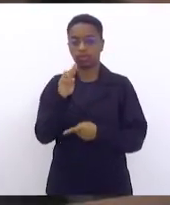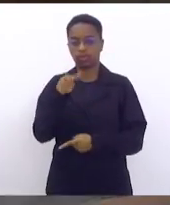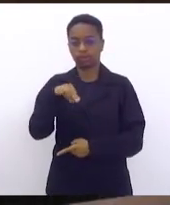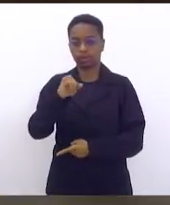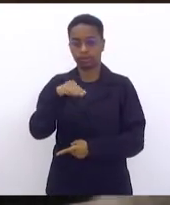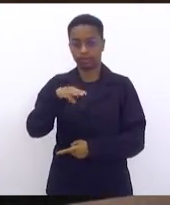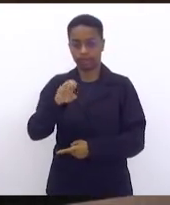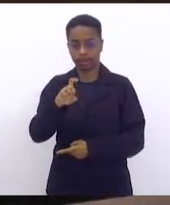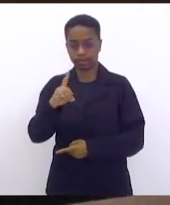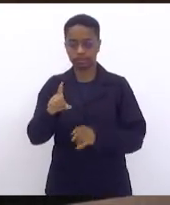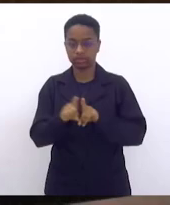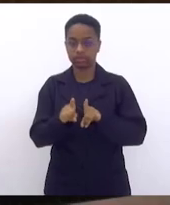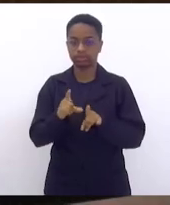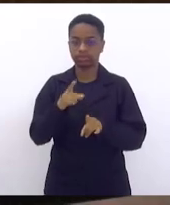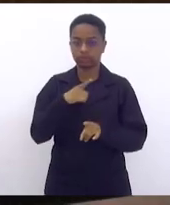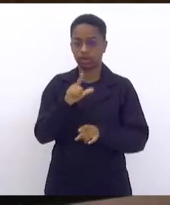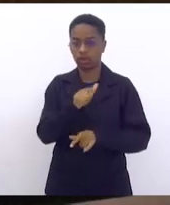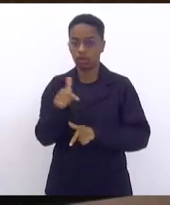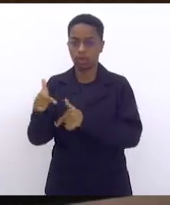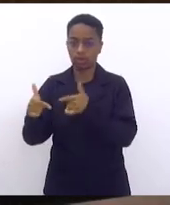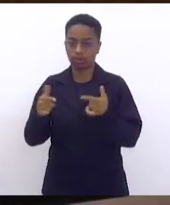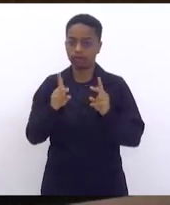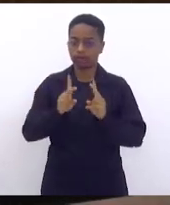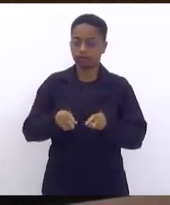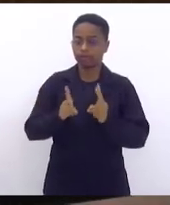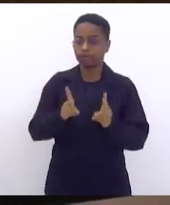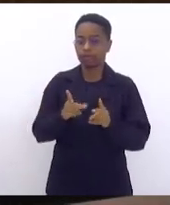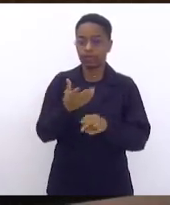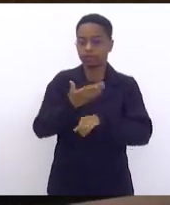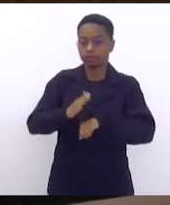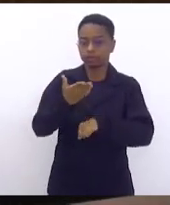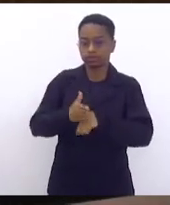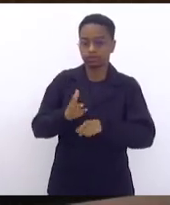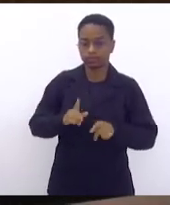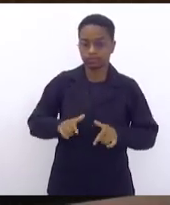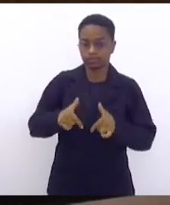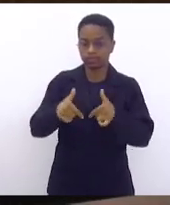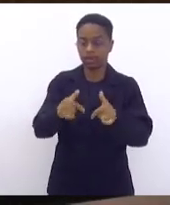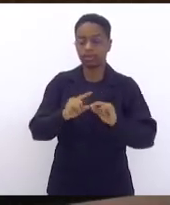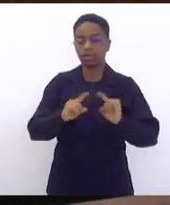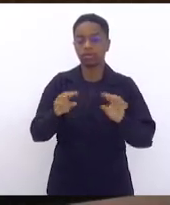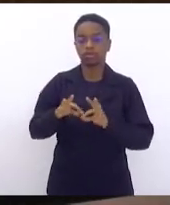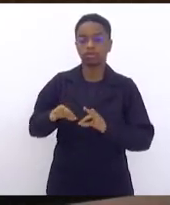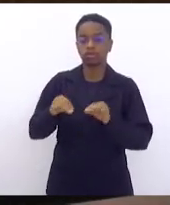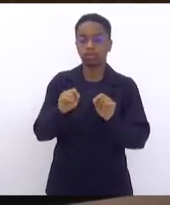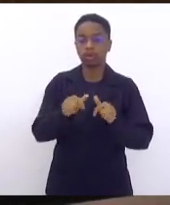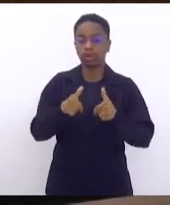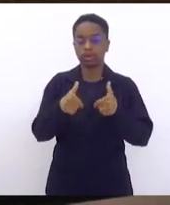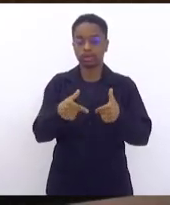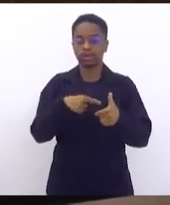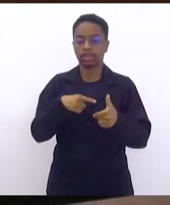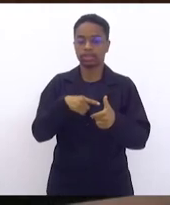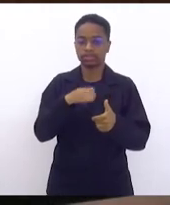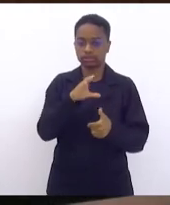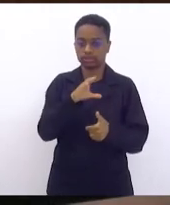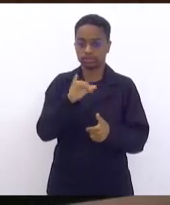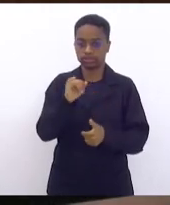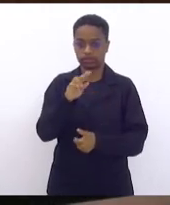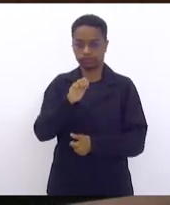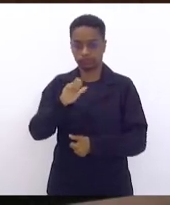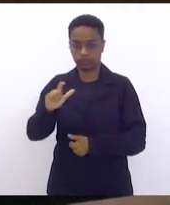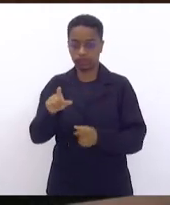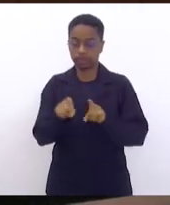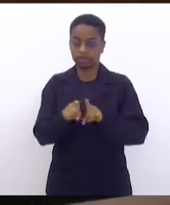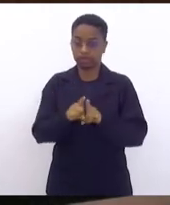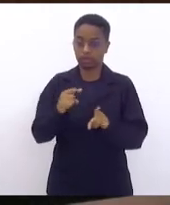outras aí fazendo a mesma prática. Mas todas as ações, já tem ação civil, presidente, e nosso